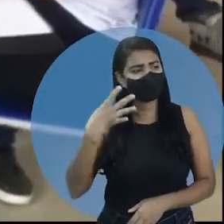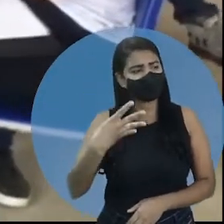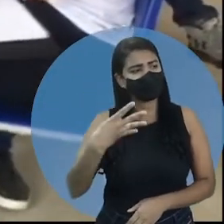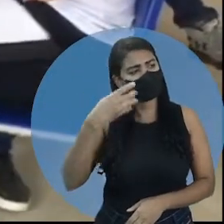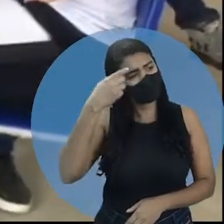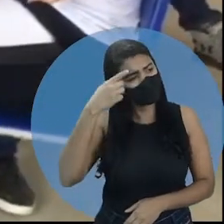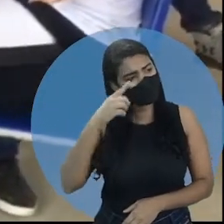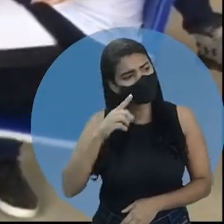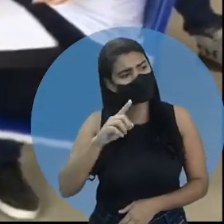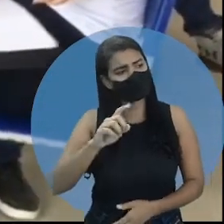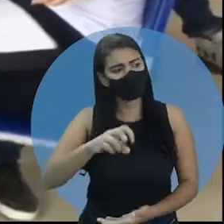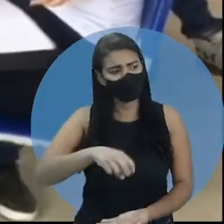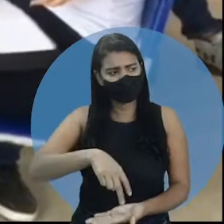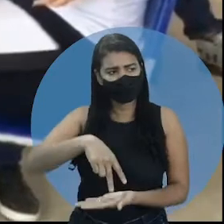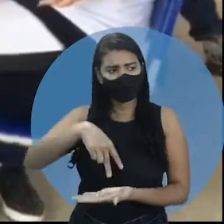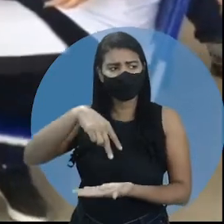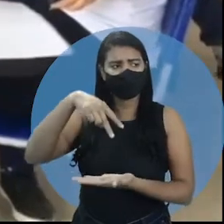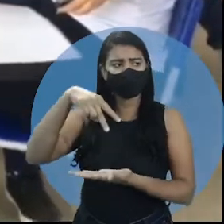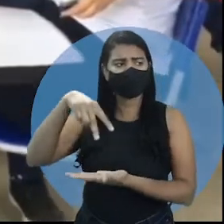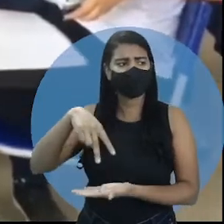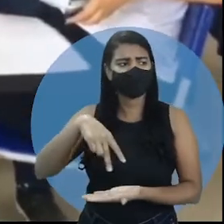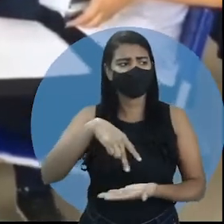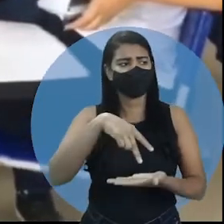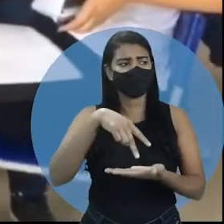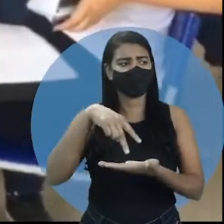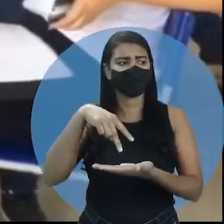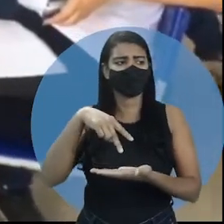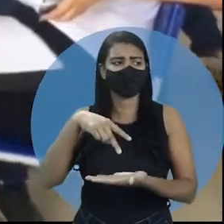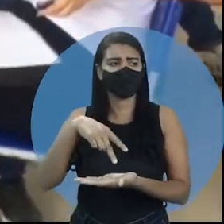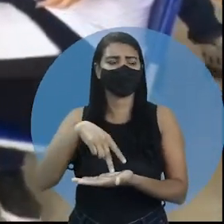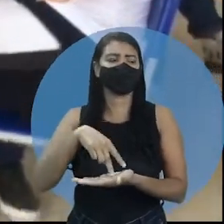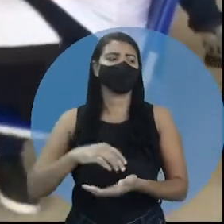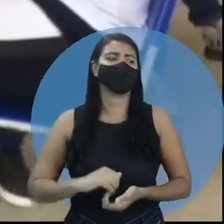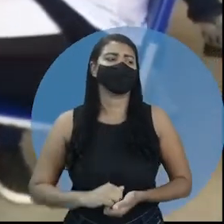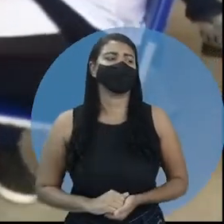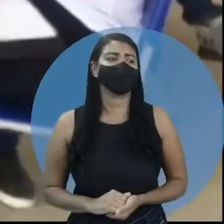dias ele reviveu.